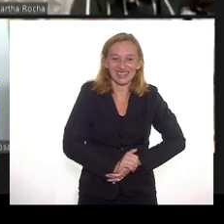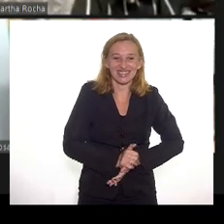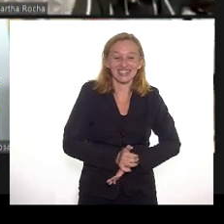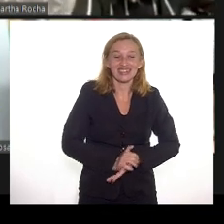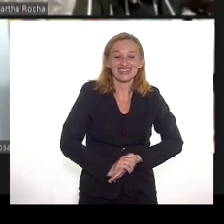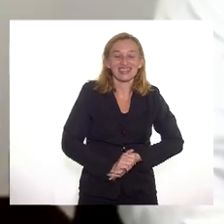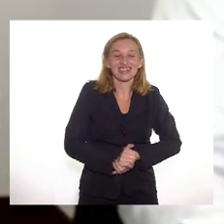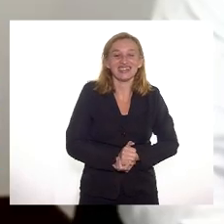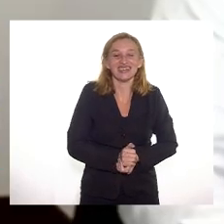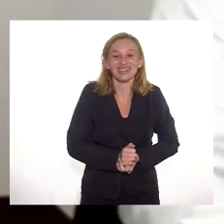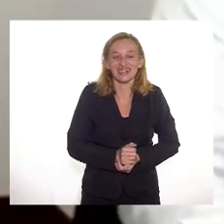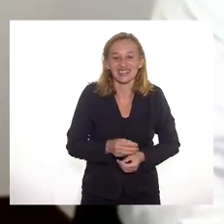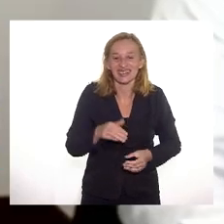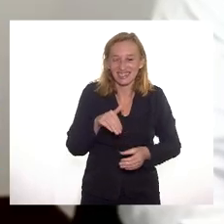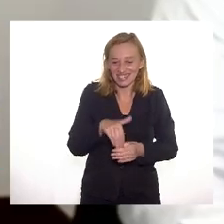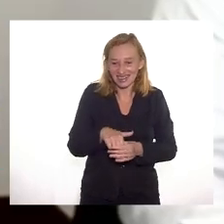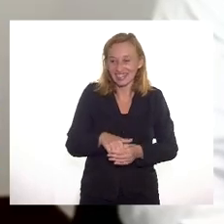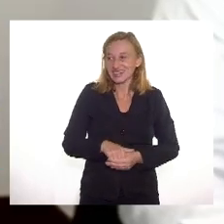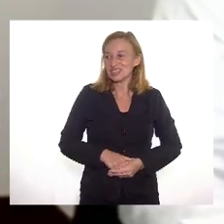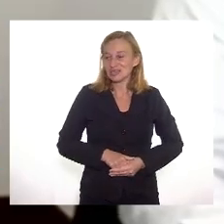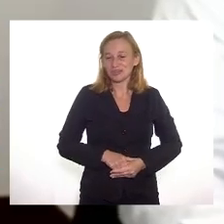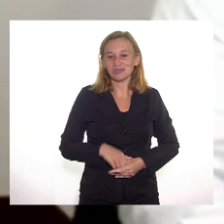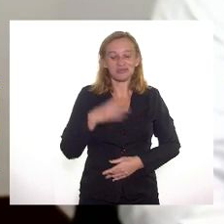Tá, ok. Então, abstenção, deputada Adriana.